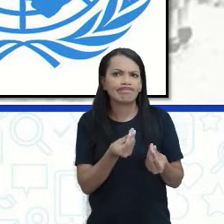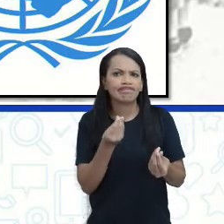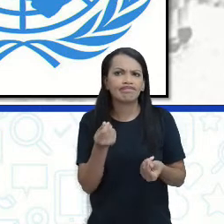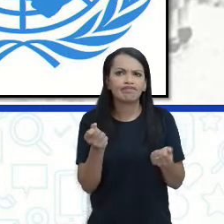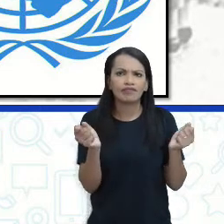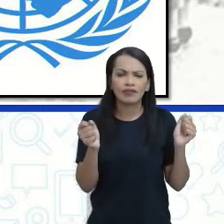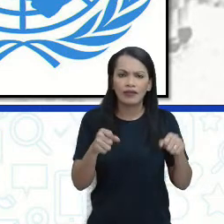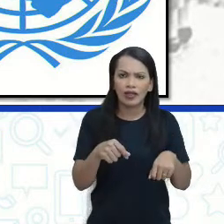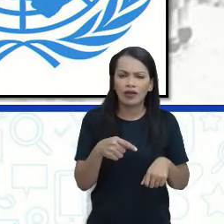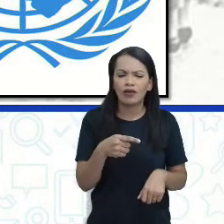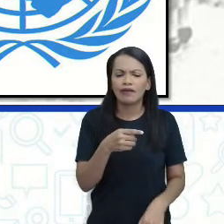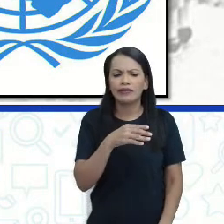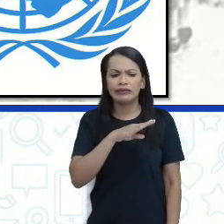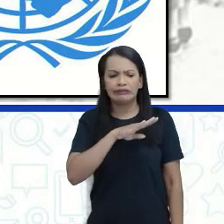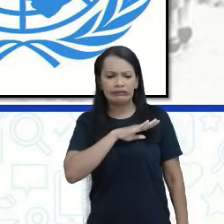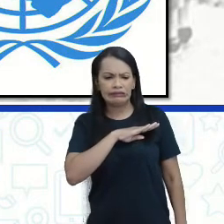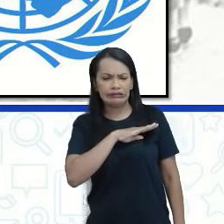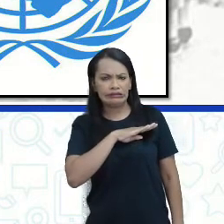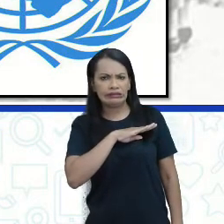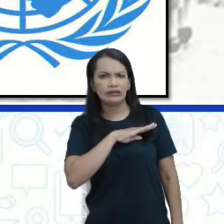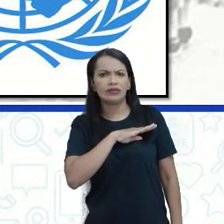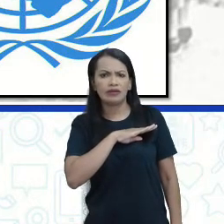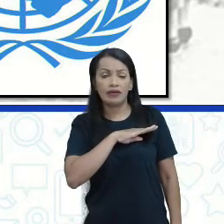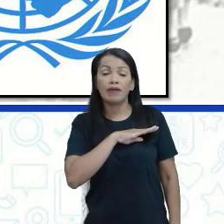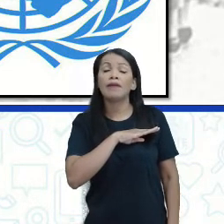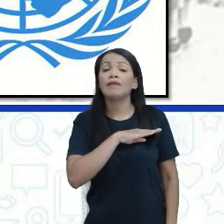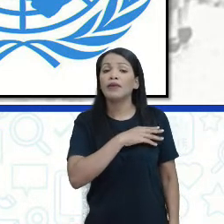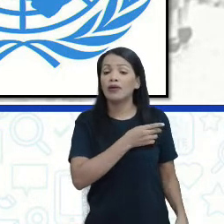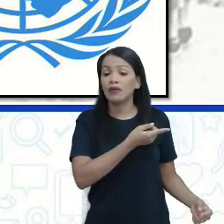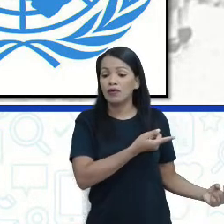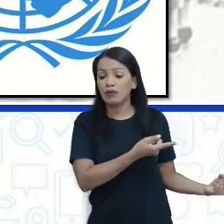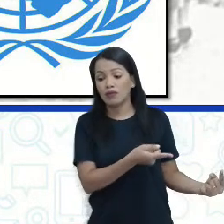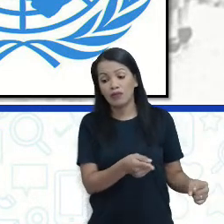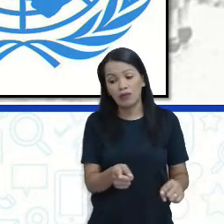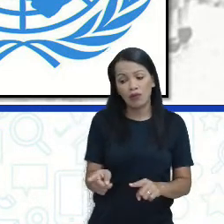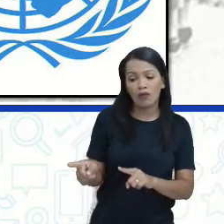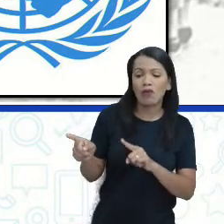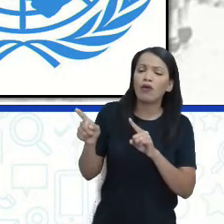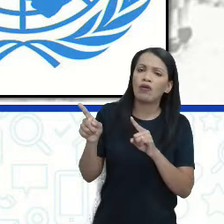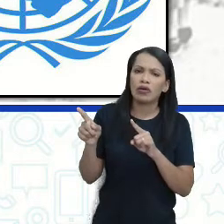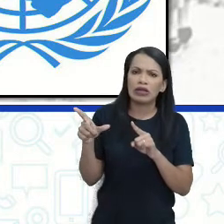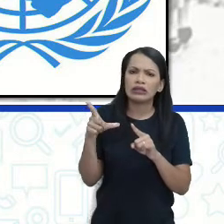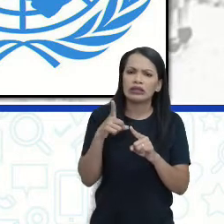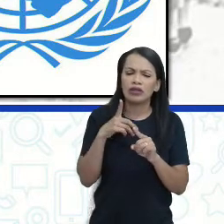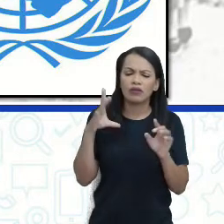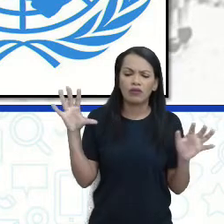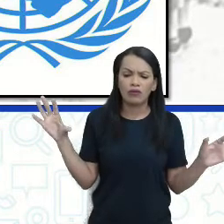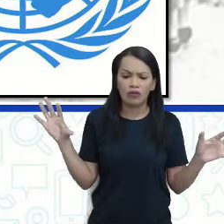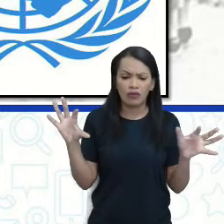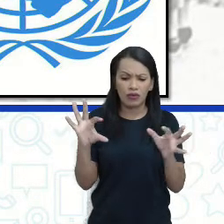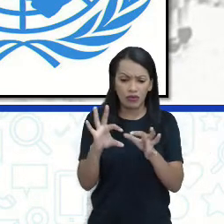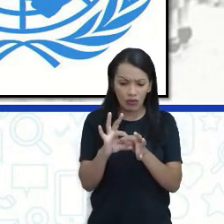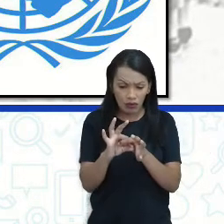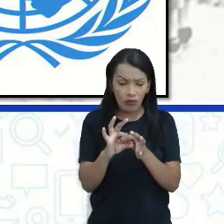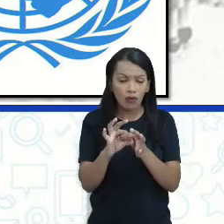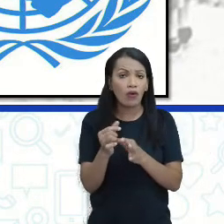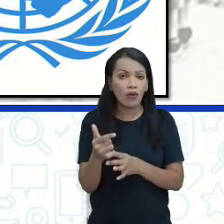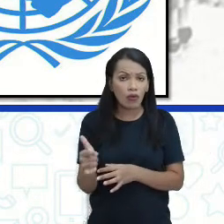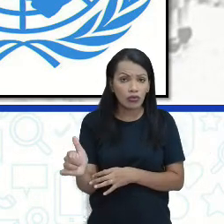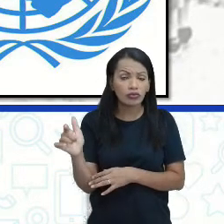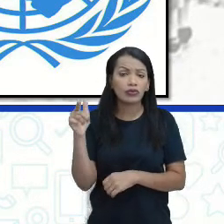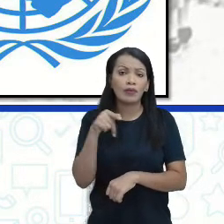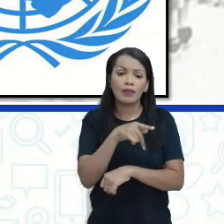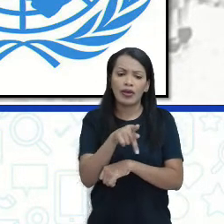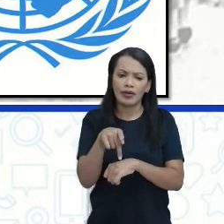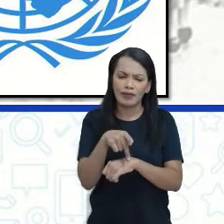potenciais inimigos, né, e contra os quais, né, deveria haver uma aliança dos outros países, né, para impedir